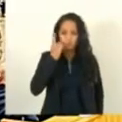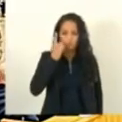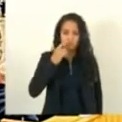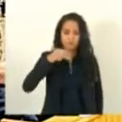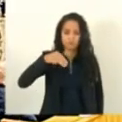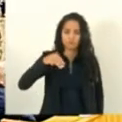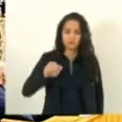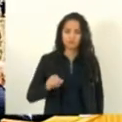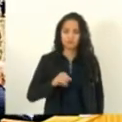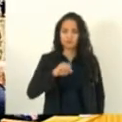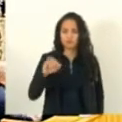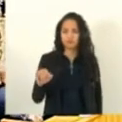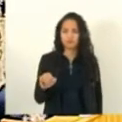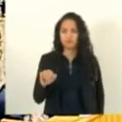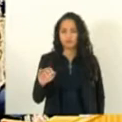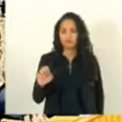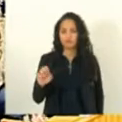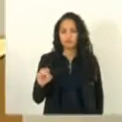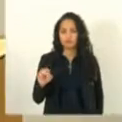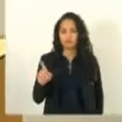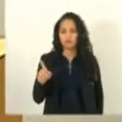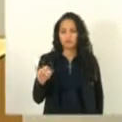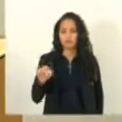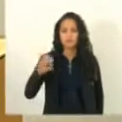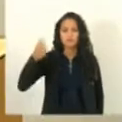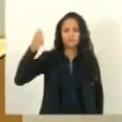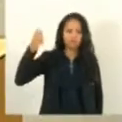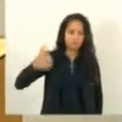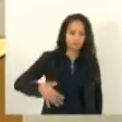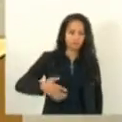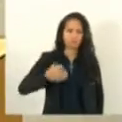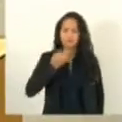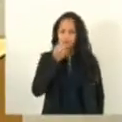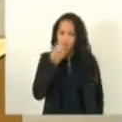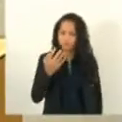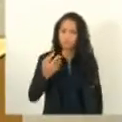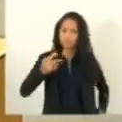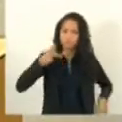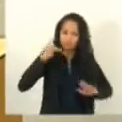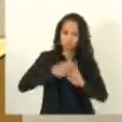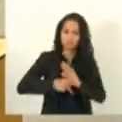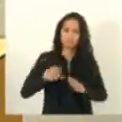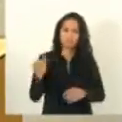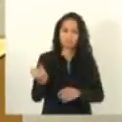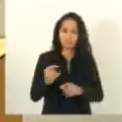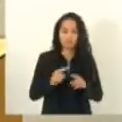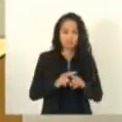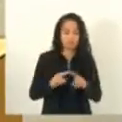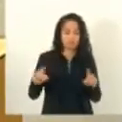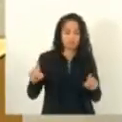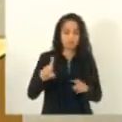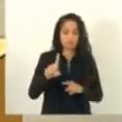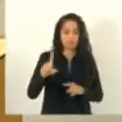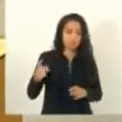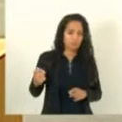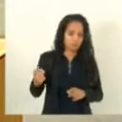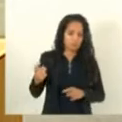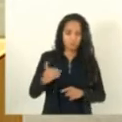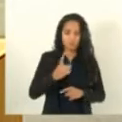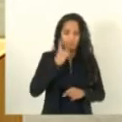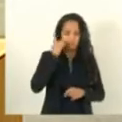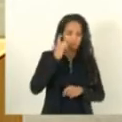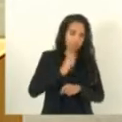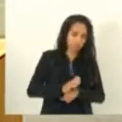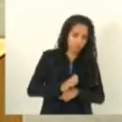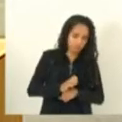Majeski falou muito bem, acho que é um projeto importante. mas que o ex-deputado Euclério Sampaio,